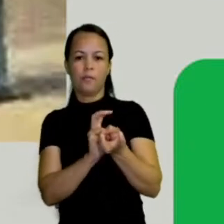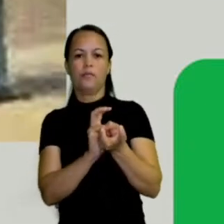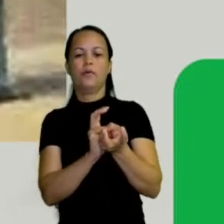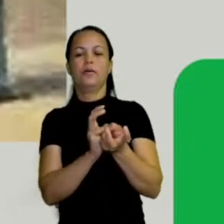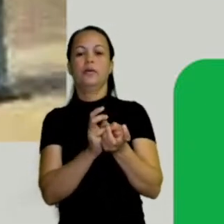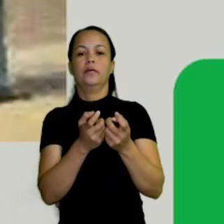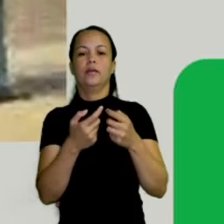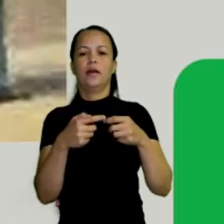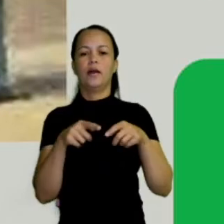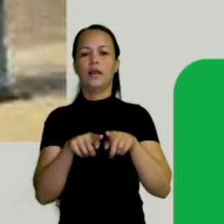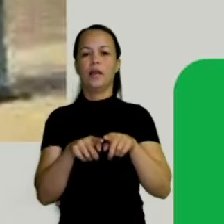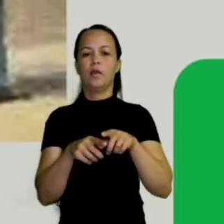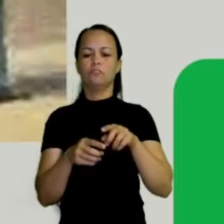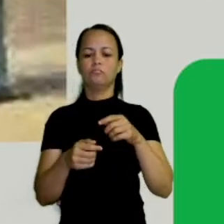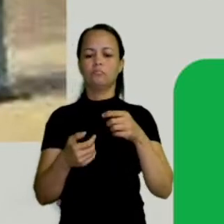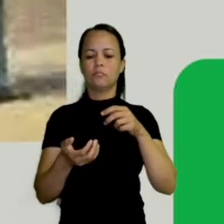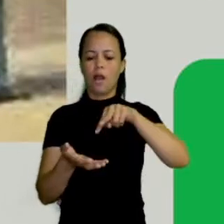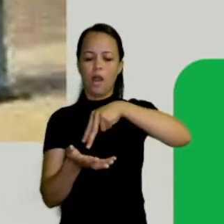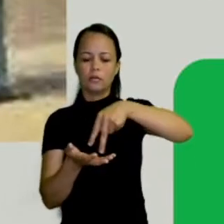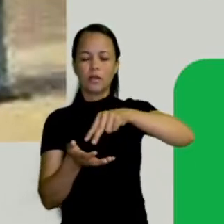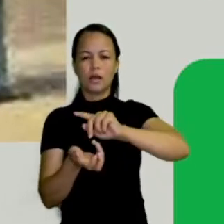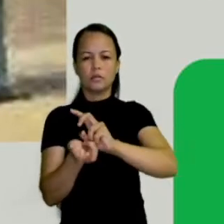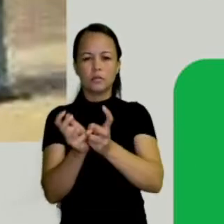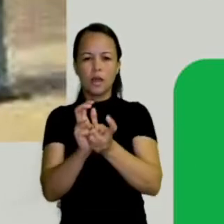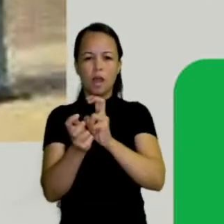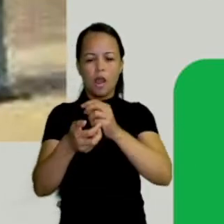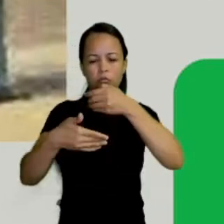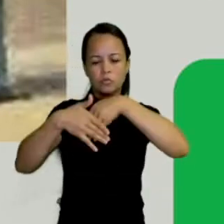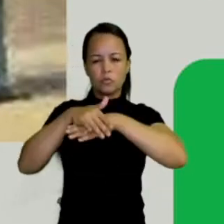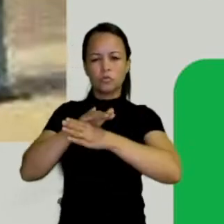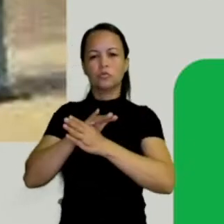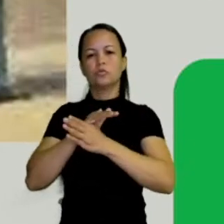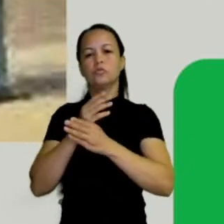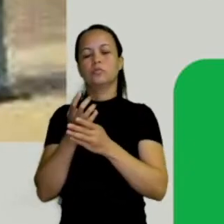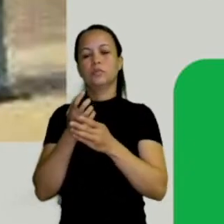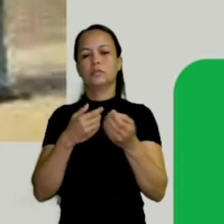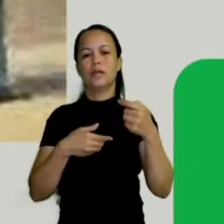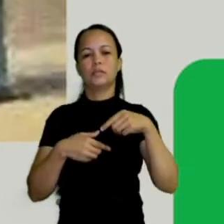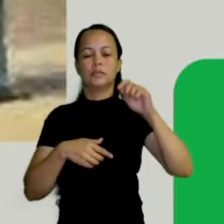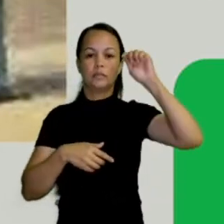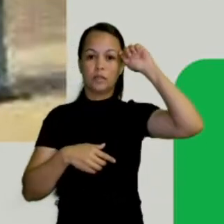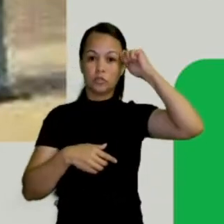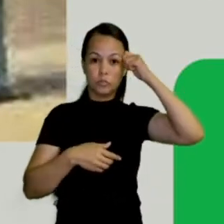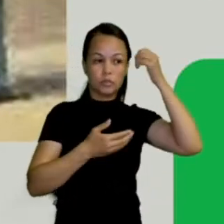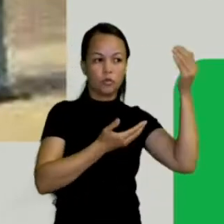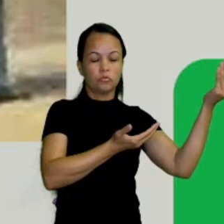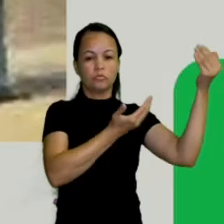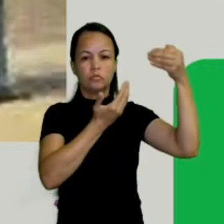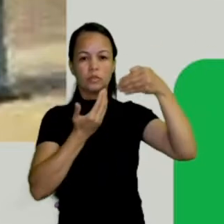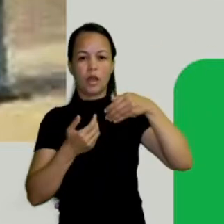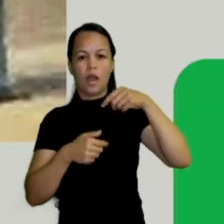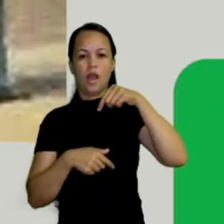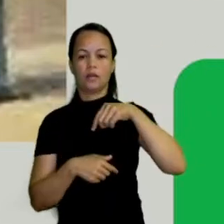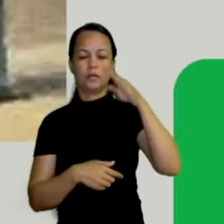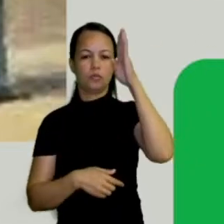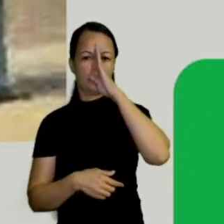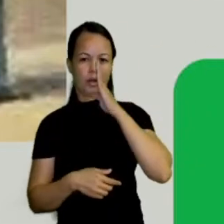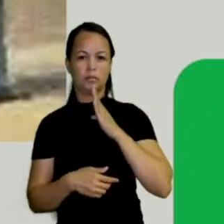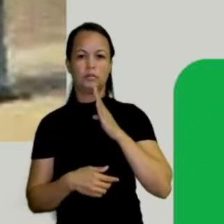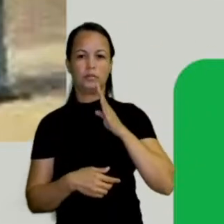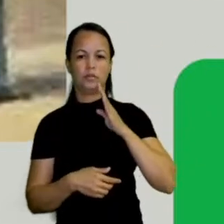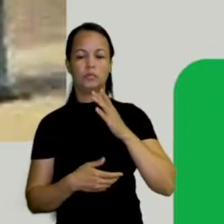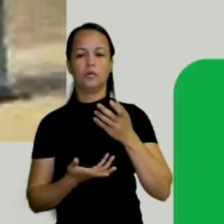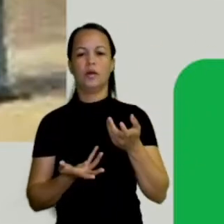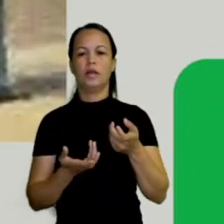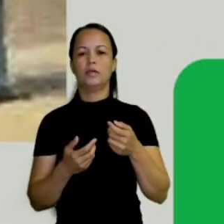capoeira, ela é uma das danças aí, costumes trazidos dos africanos, dos negros advindos da África.